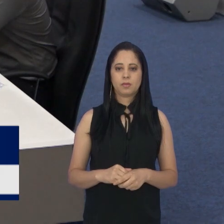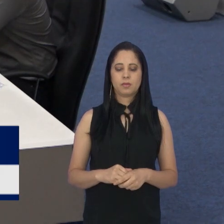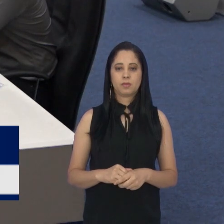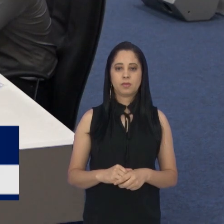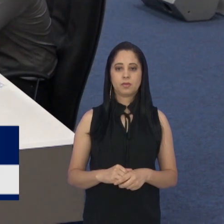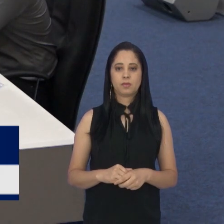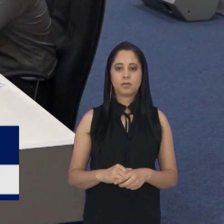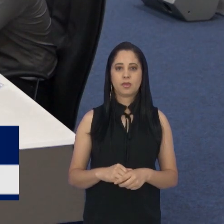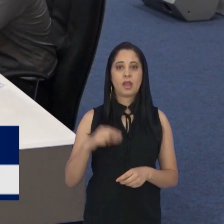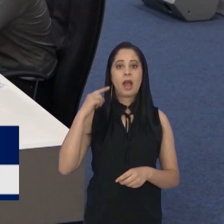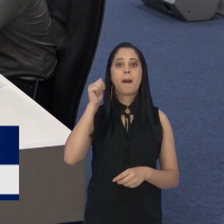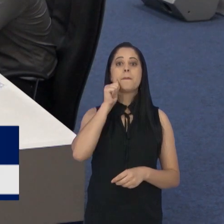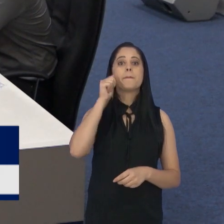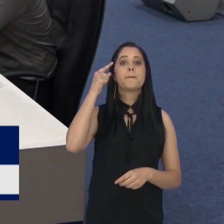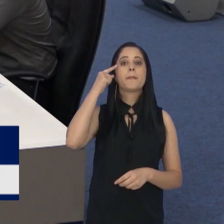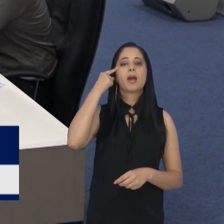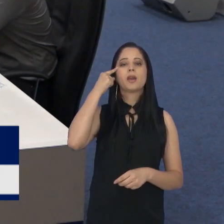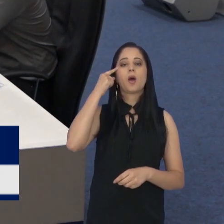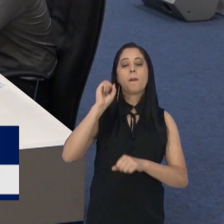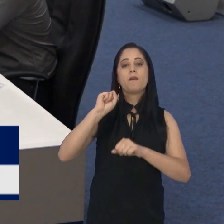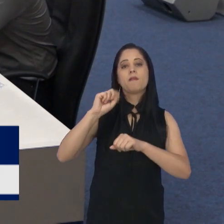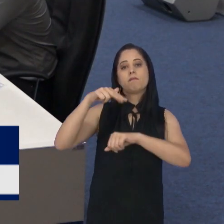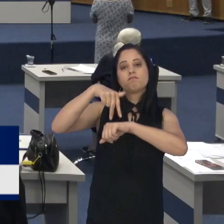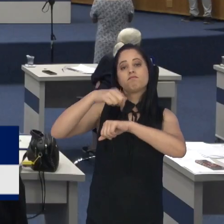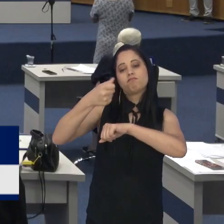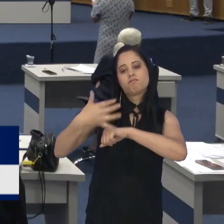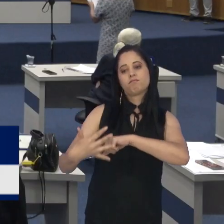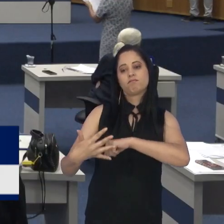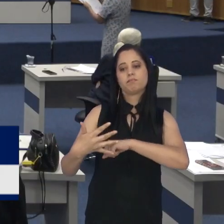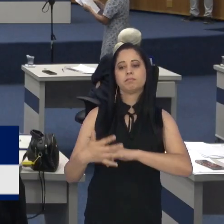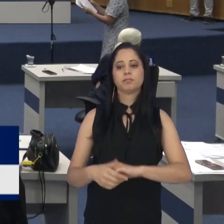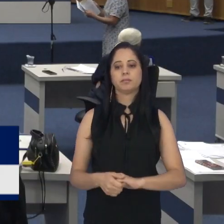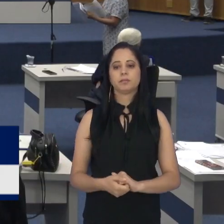Justificativa de voto, a vereadora Amélia Naomi.